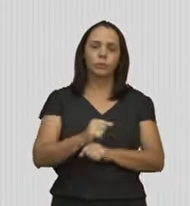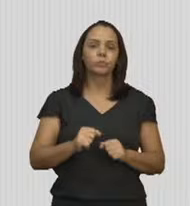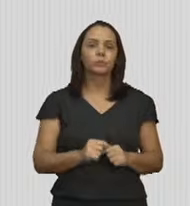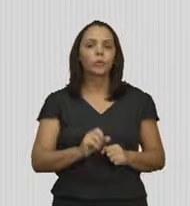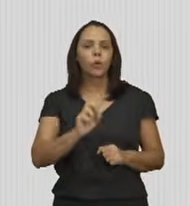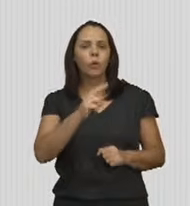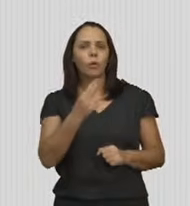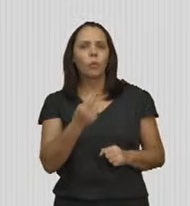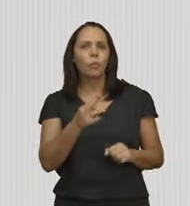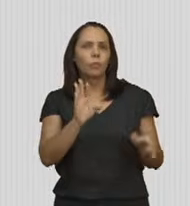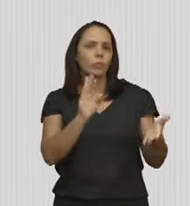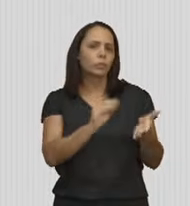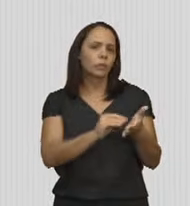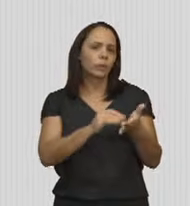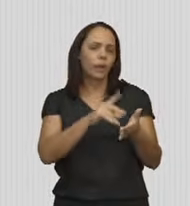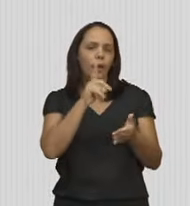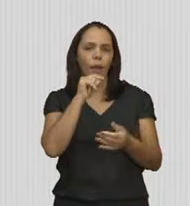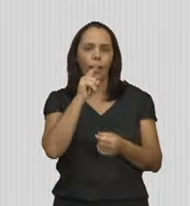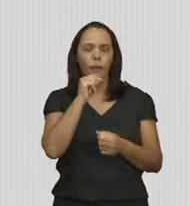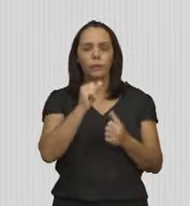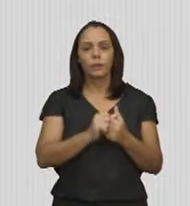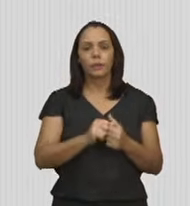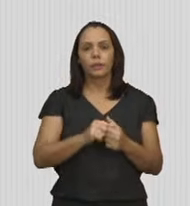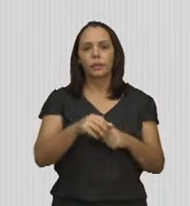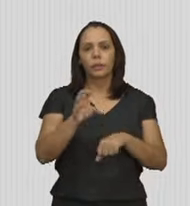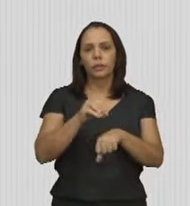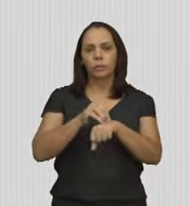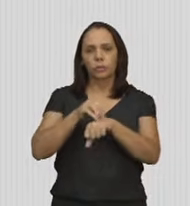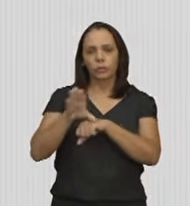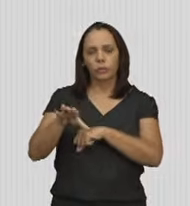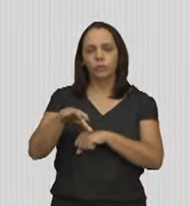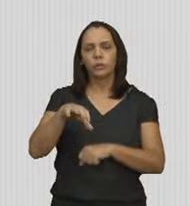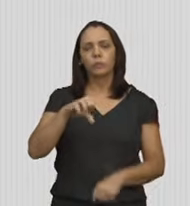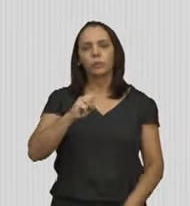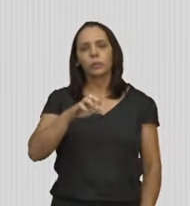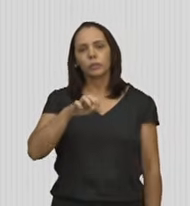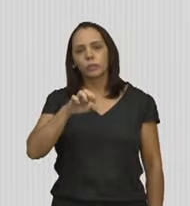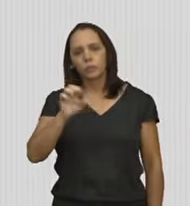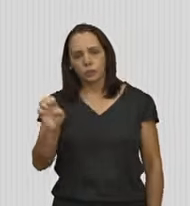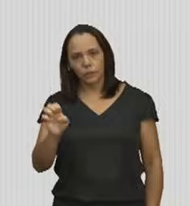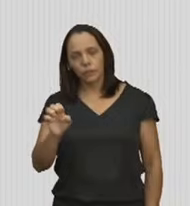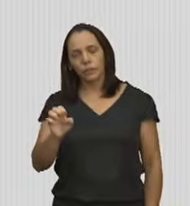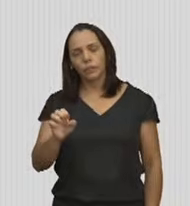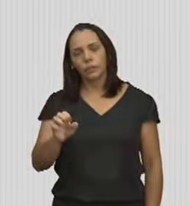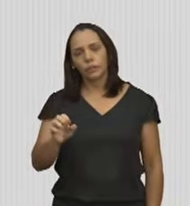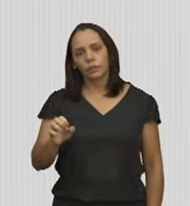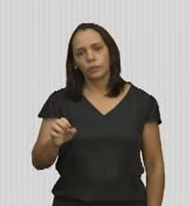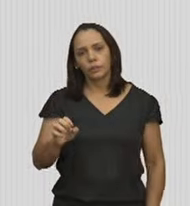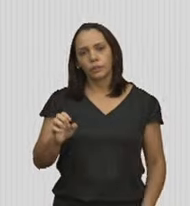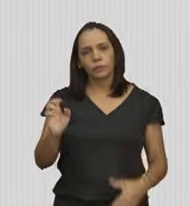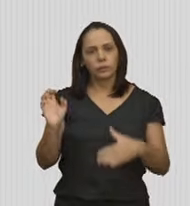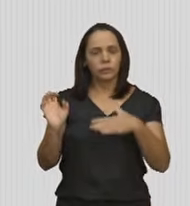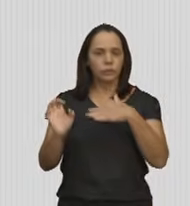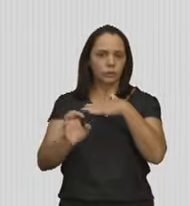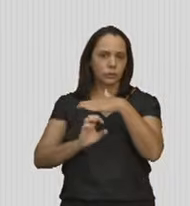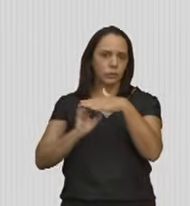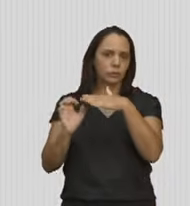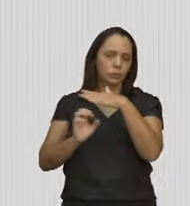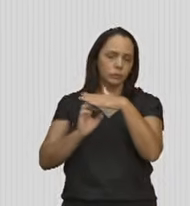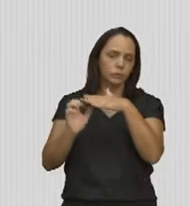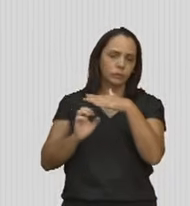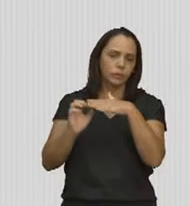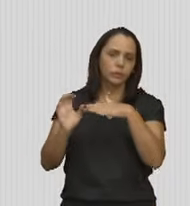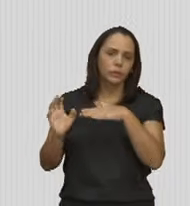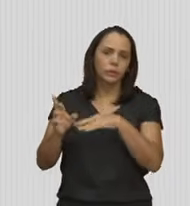falta água na sua casa, a gente faz uma indicação para o SAI, que é uma entidade da administração